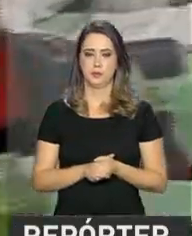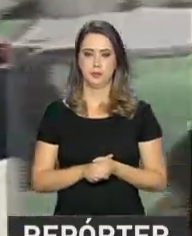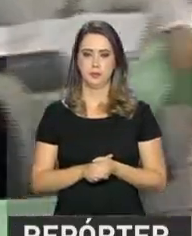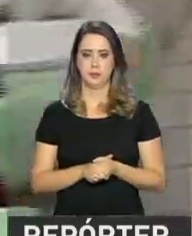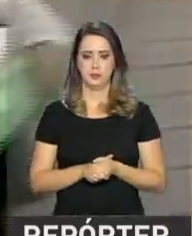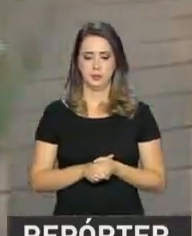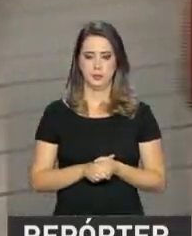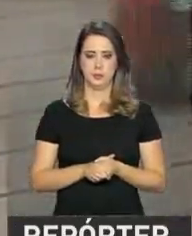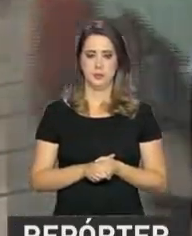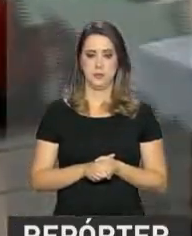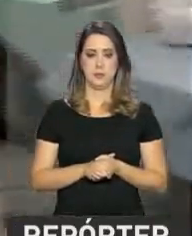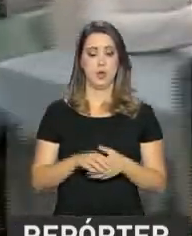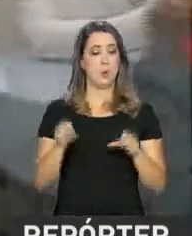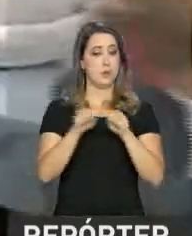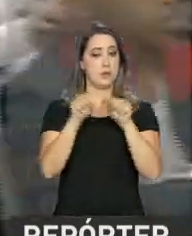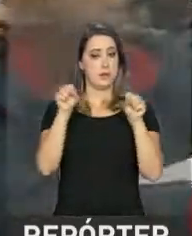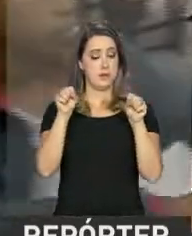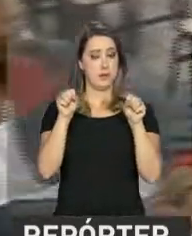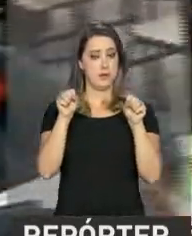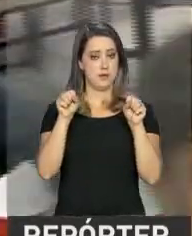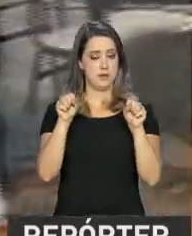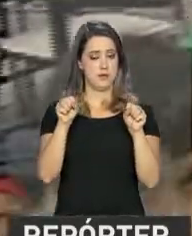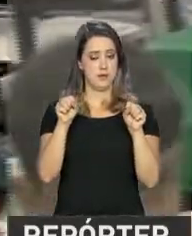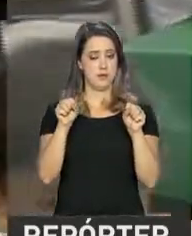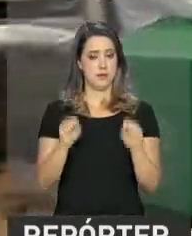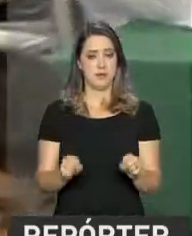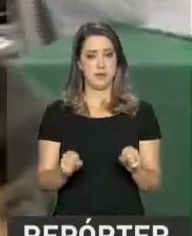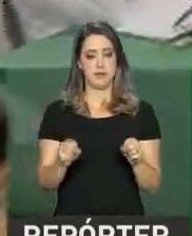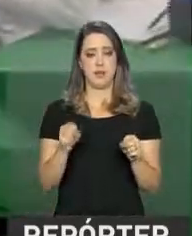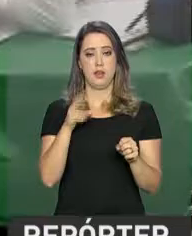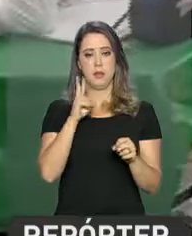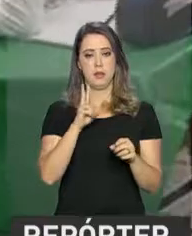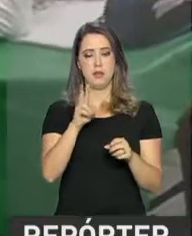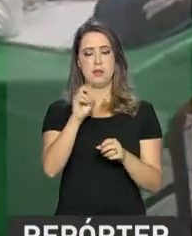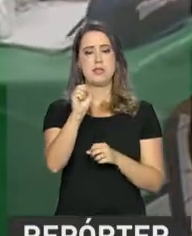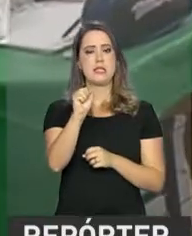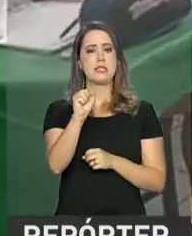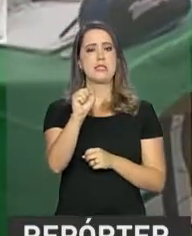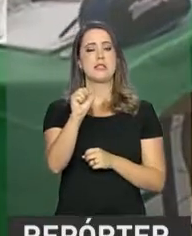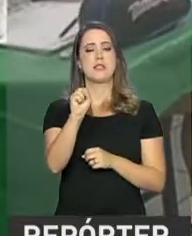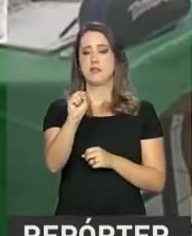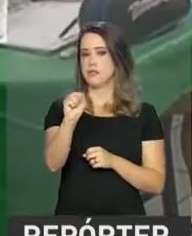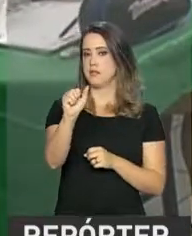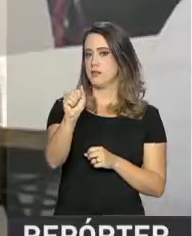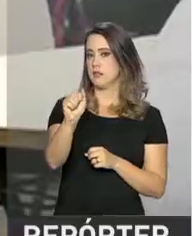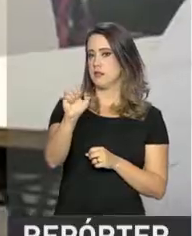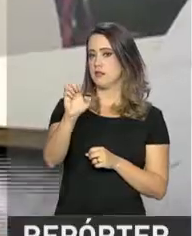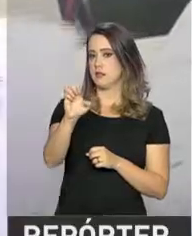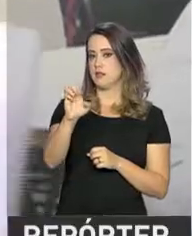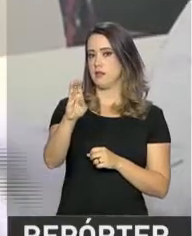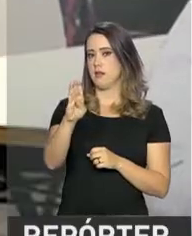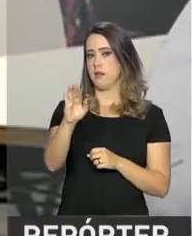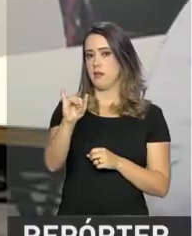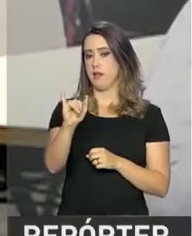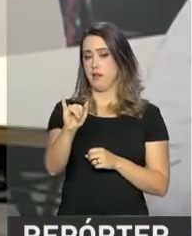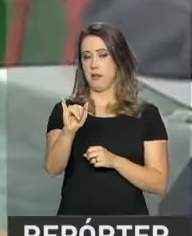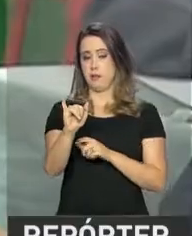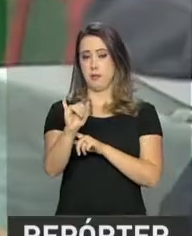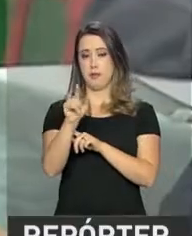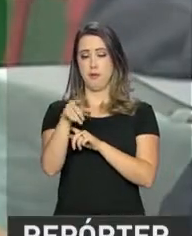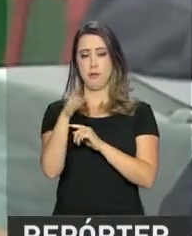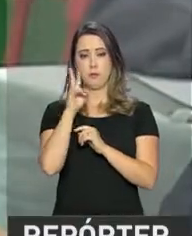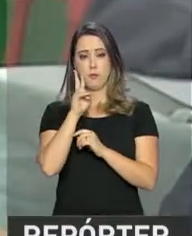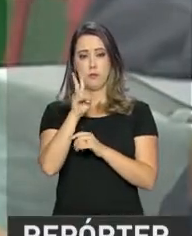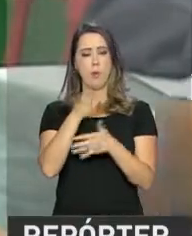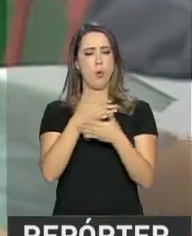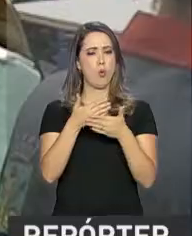o sistema de avaliação da educação básica saeb é um dos principais instrumentos para verificar a qualidade do